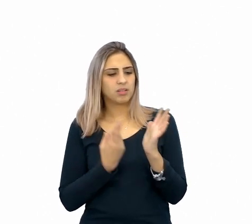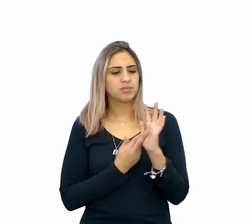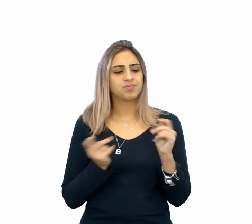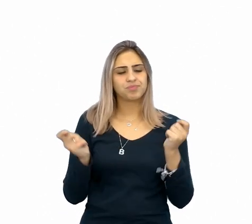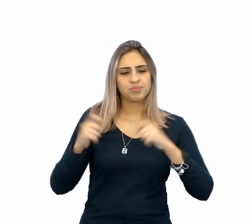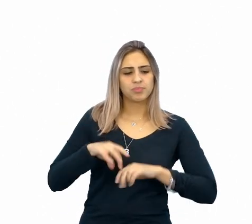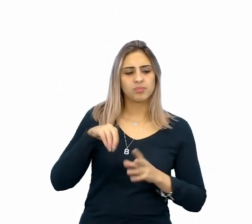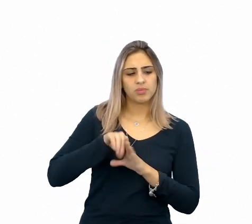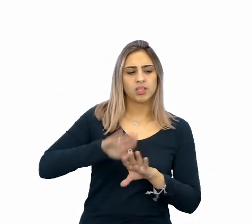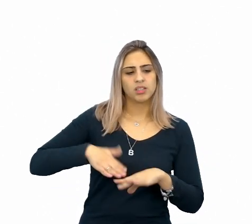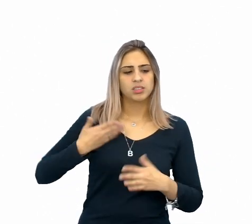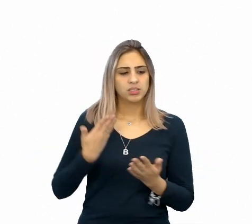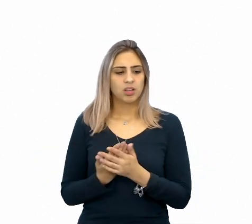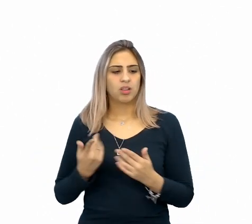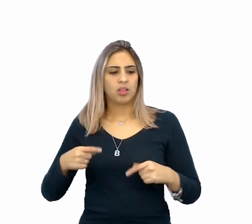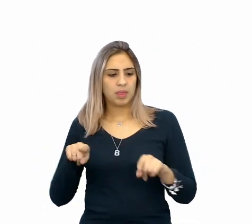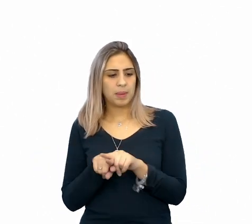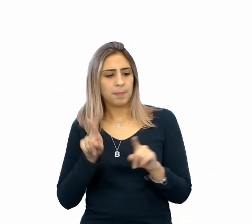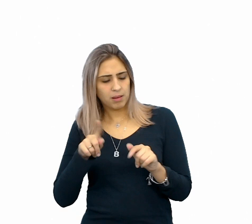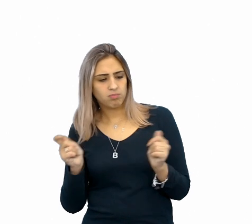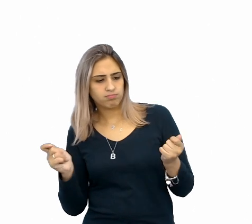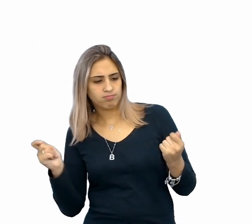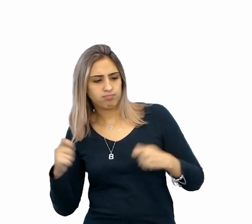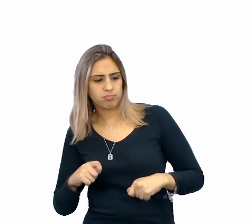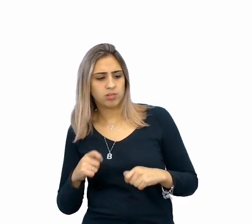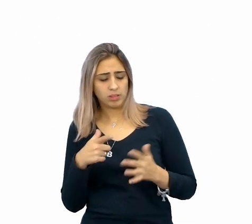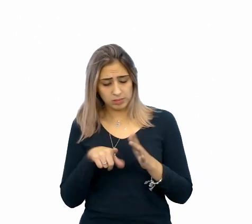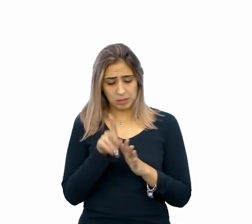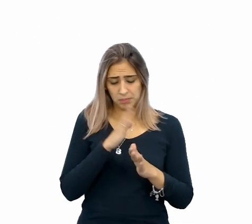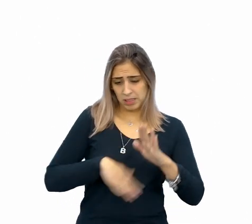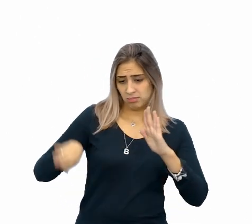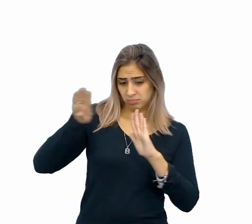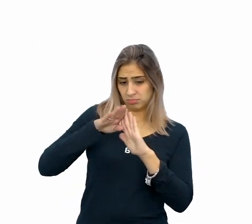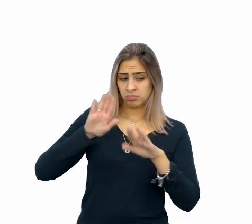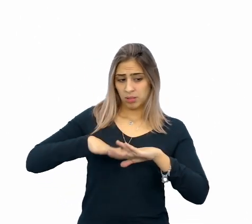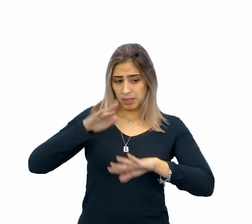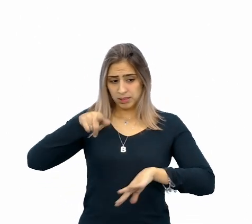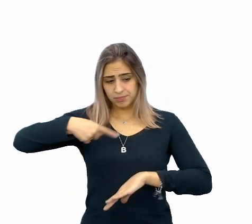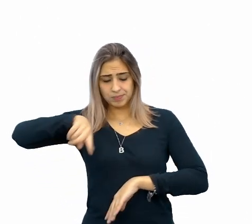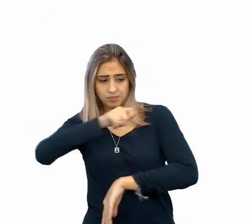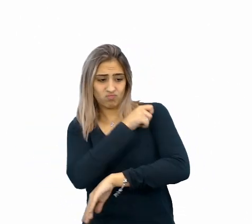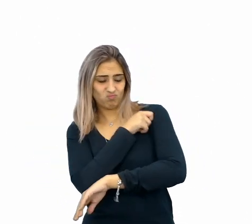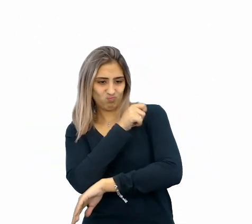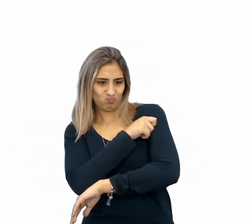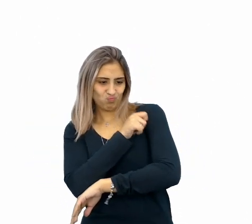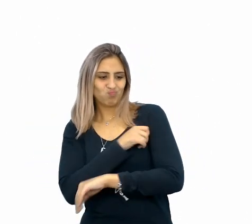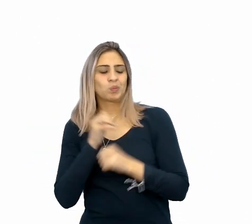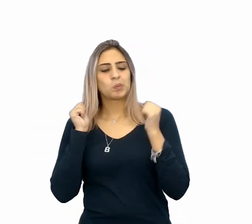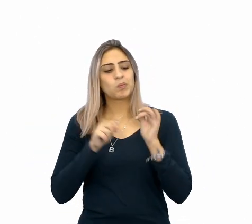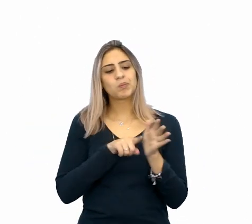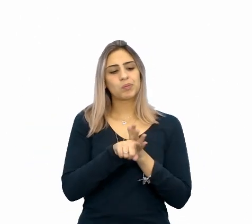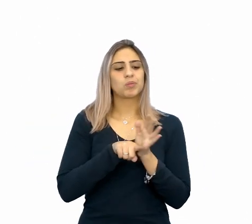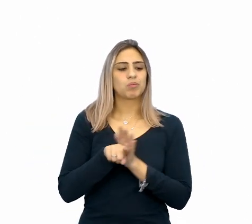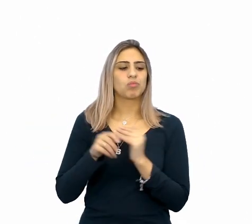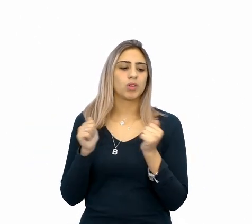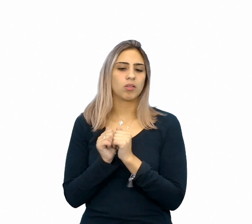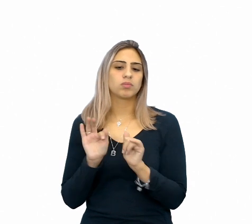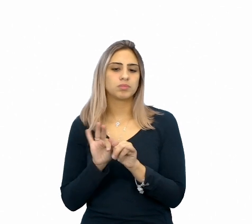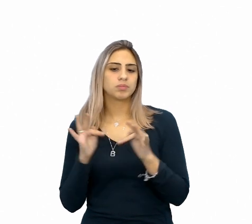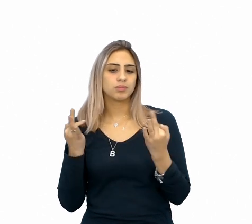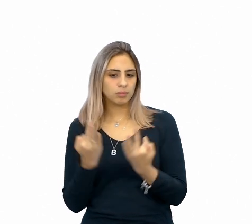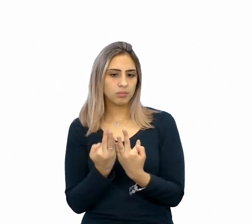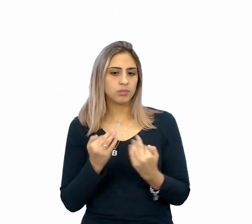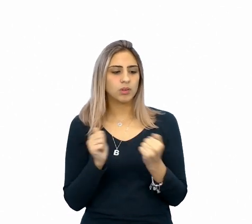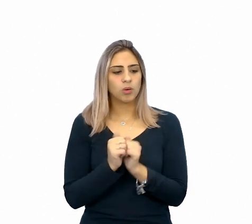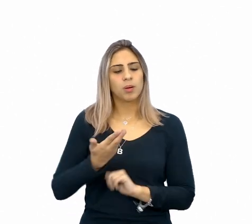possuam na escola, também é possível. E, além disso, os estudantes podem pesquisar com os familiares,